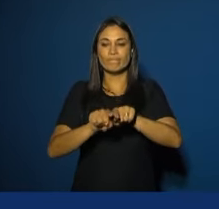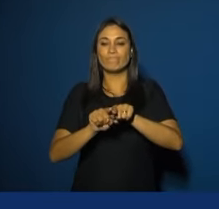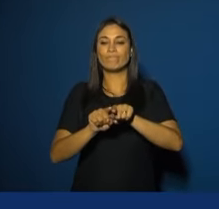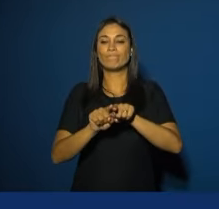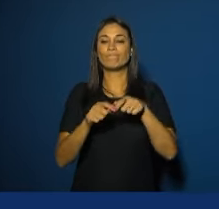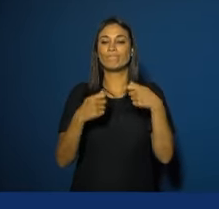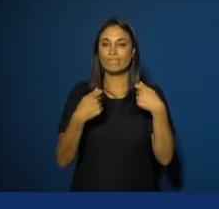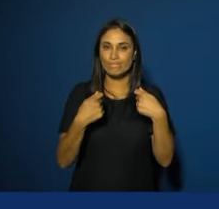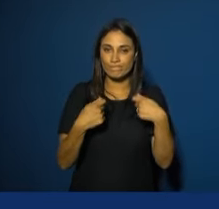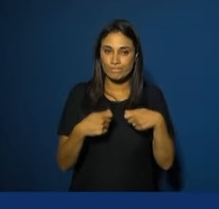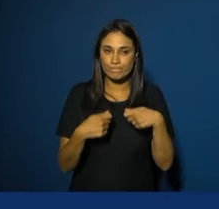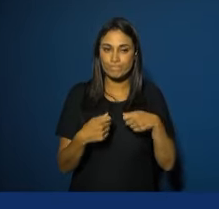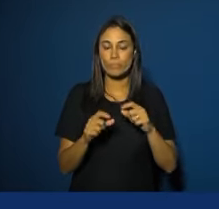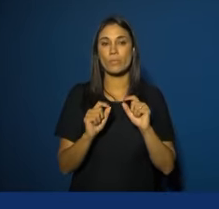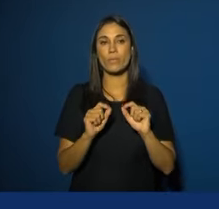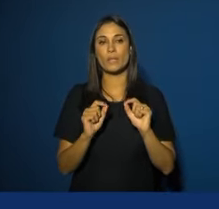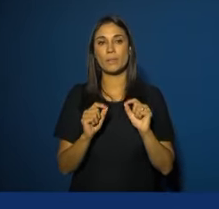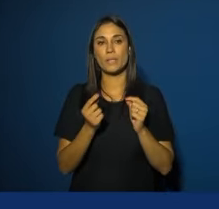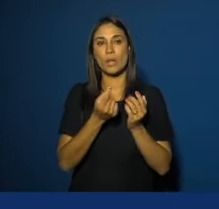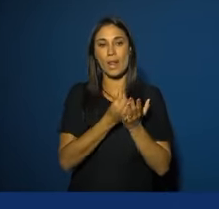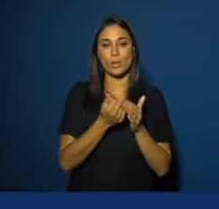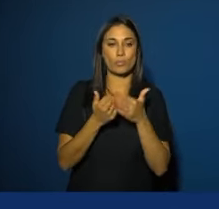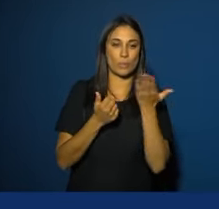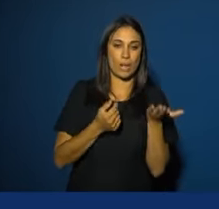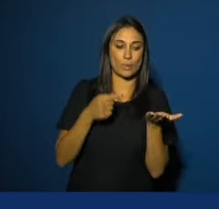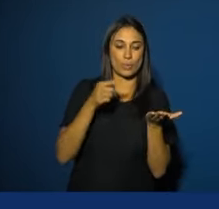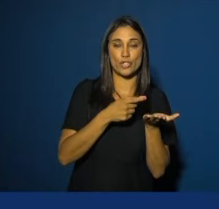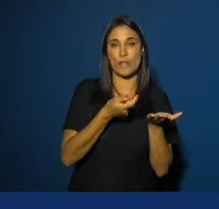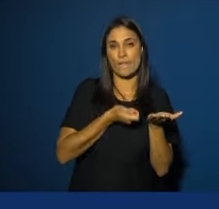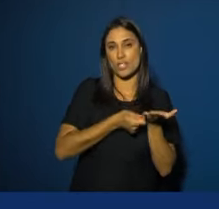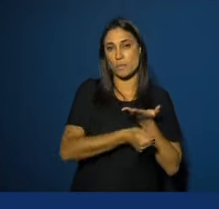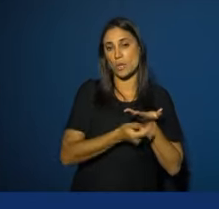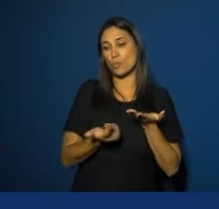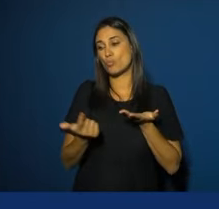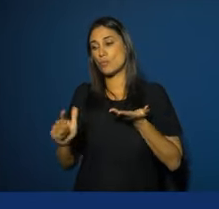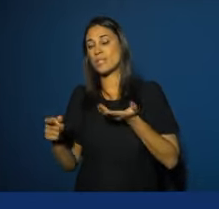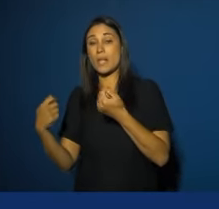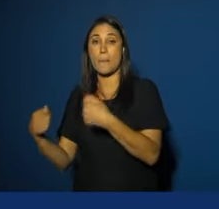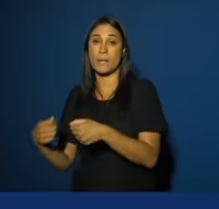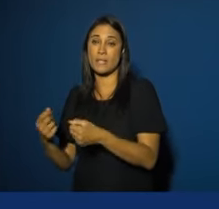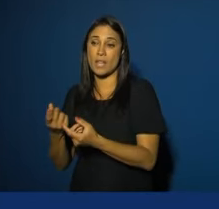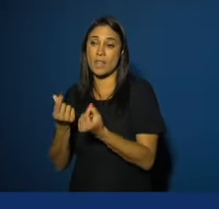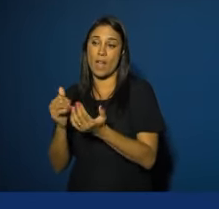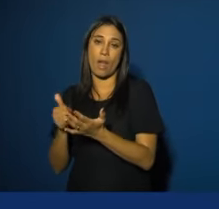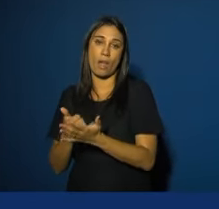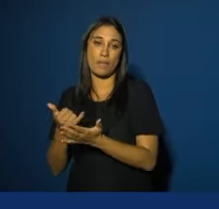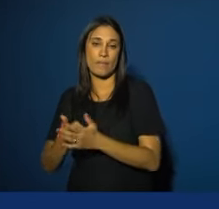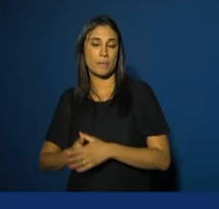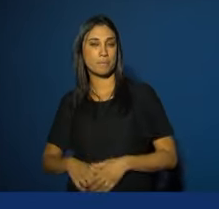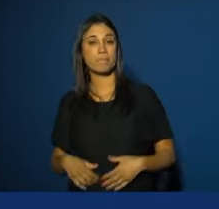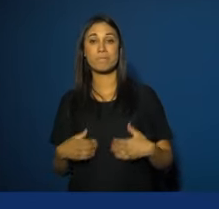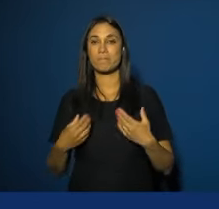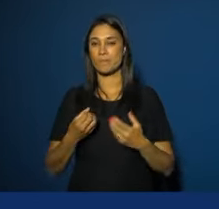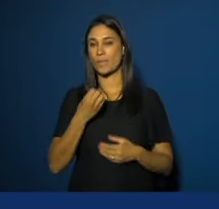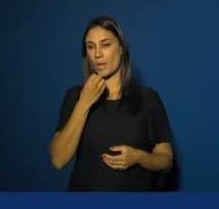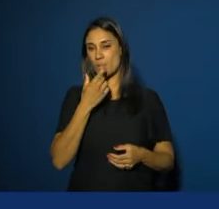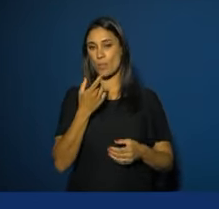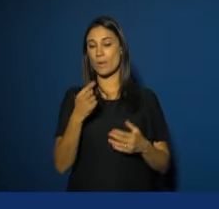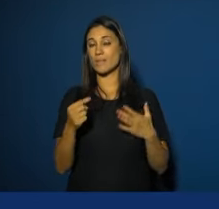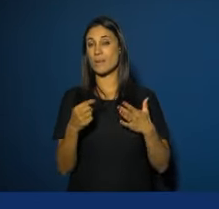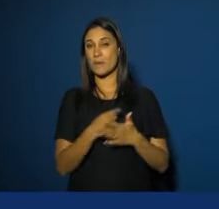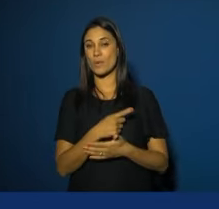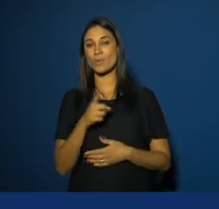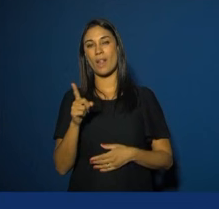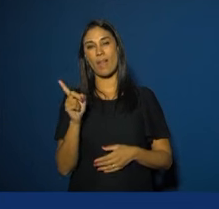de modicidade tarifária, por um lado, e a necessidade de investimento, pelo outro? Bem, essa pergunta ela